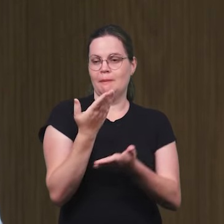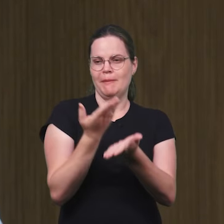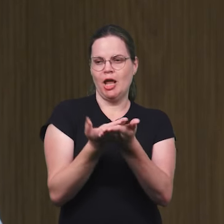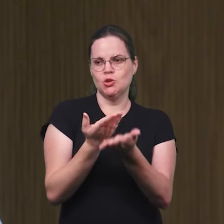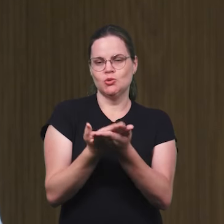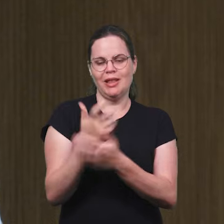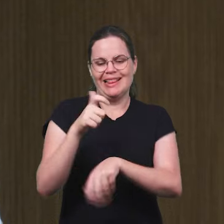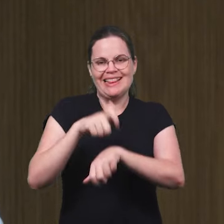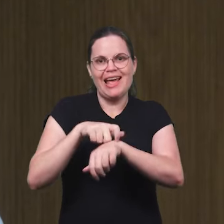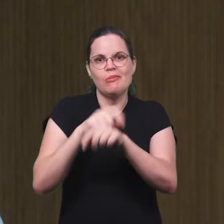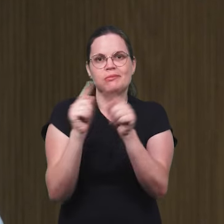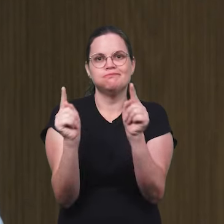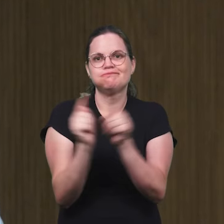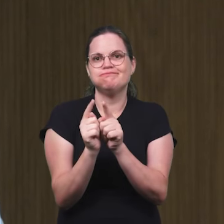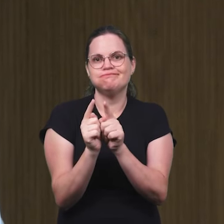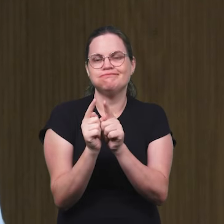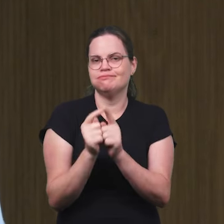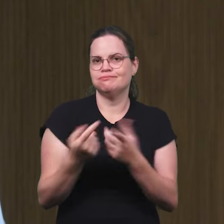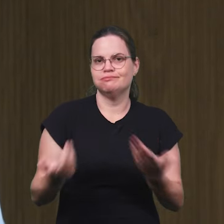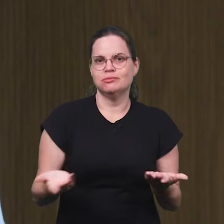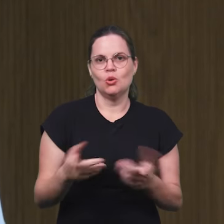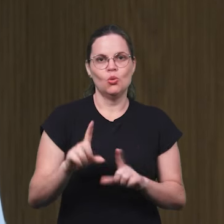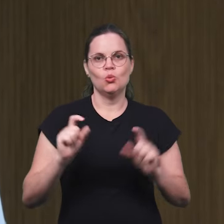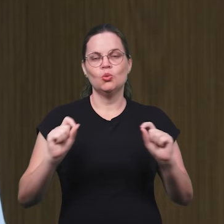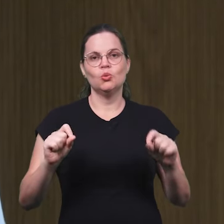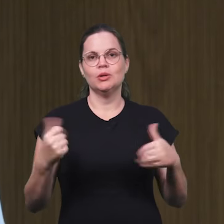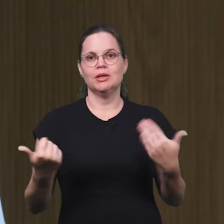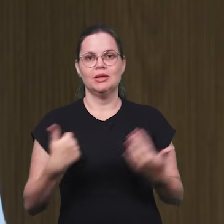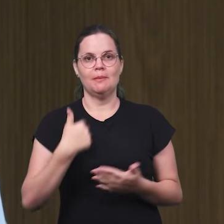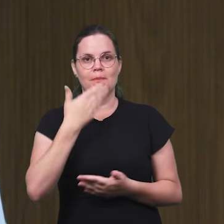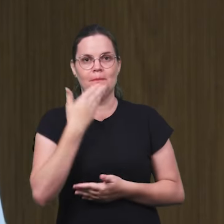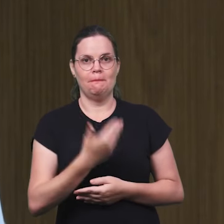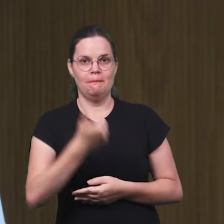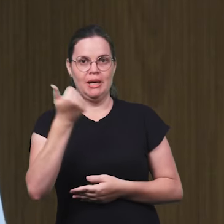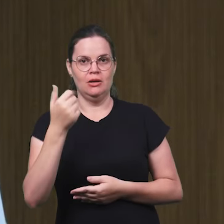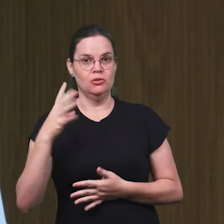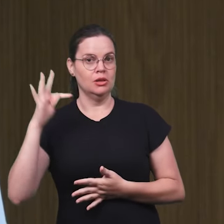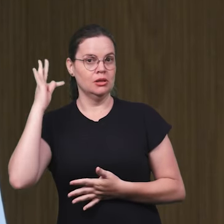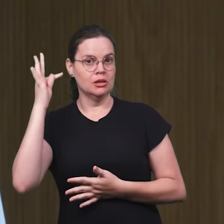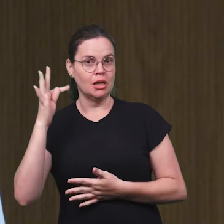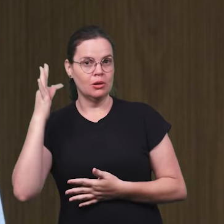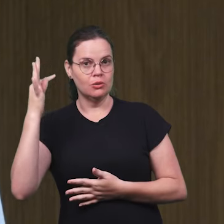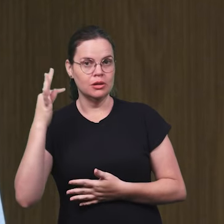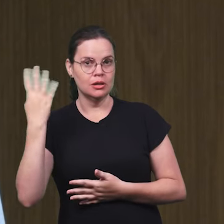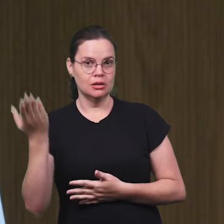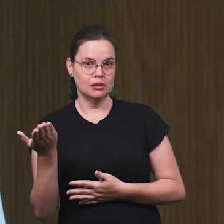o estudo, o que é melhor? Teoria,